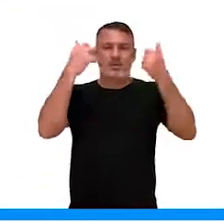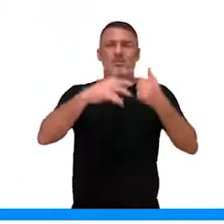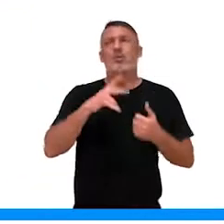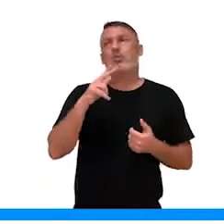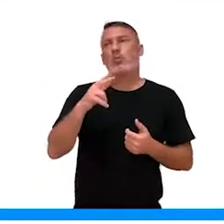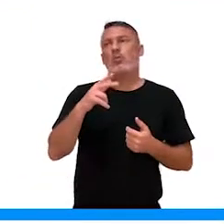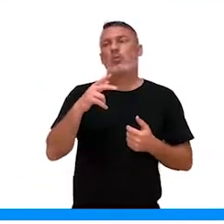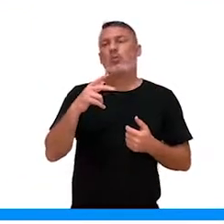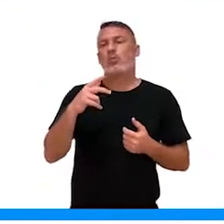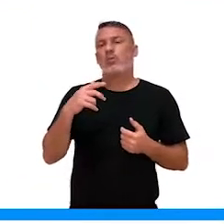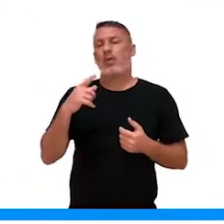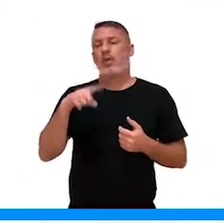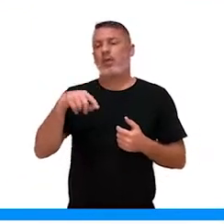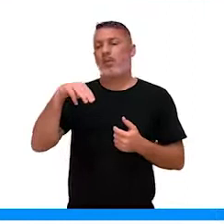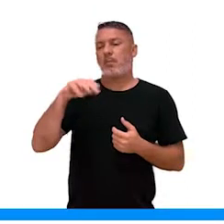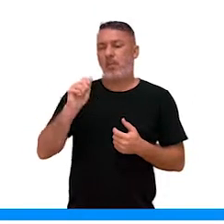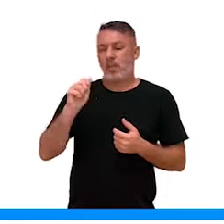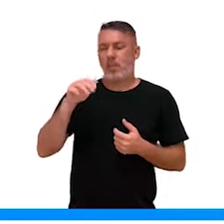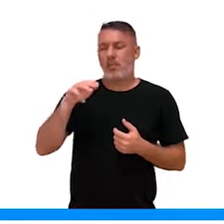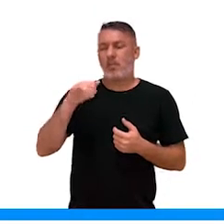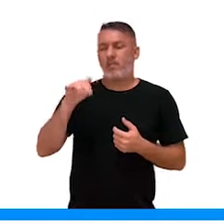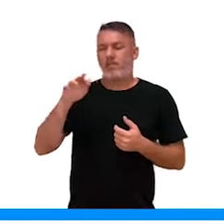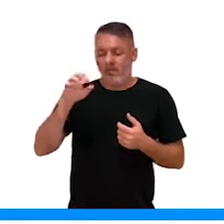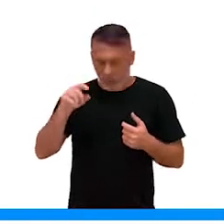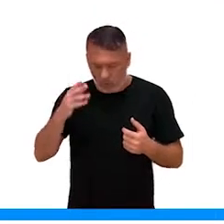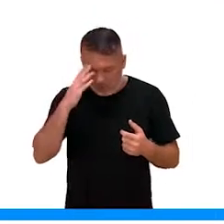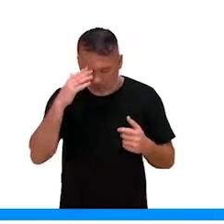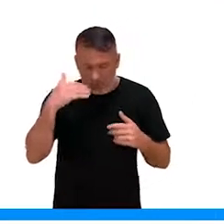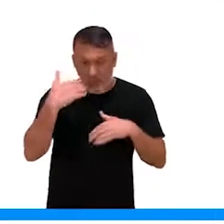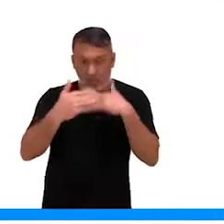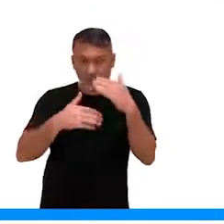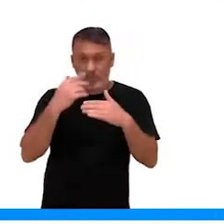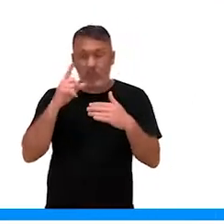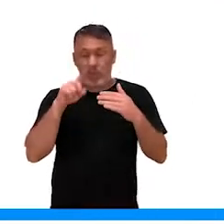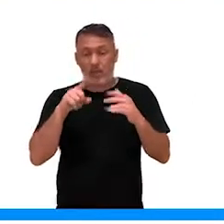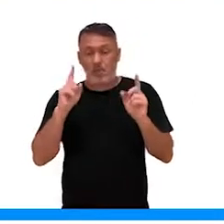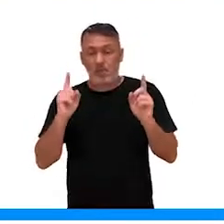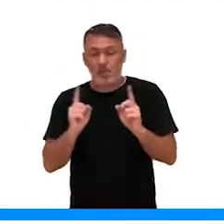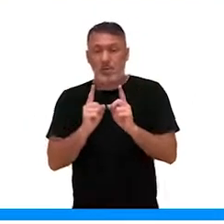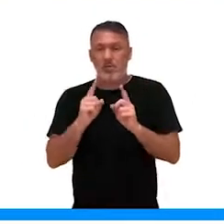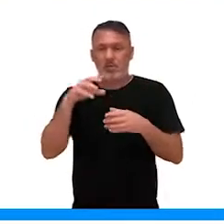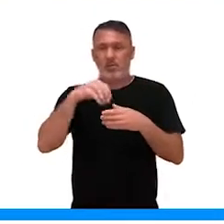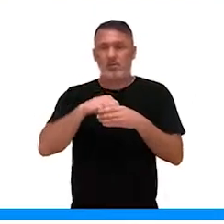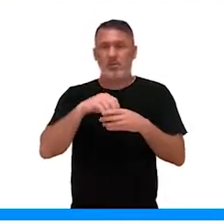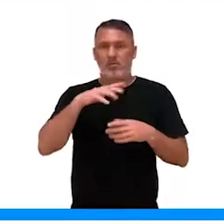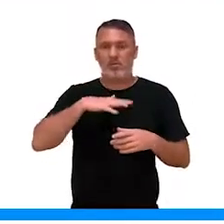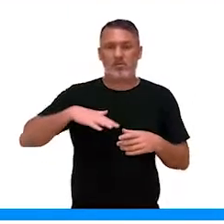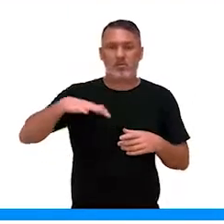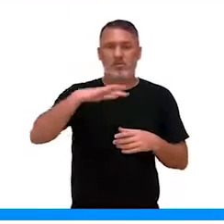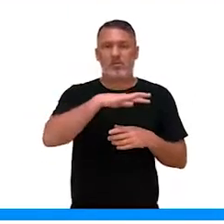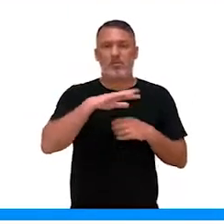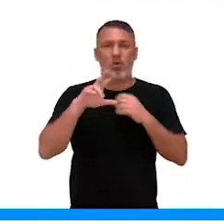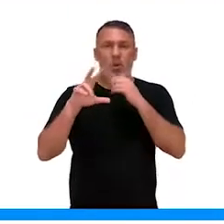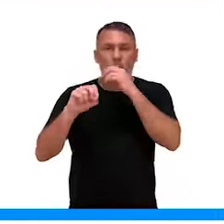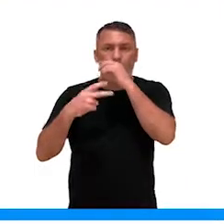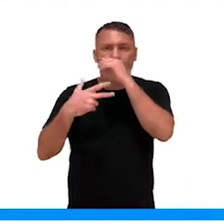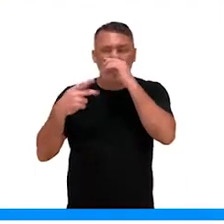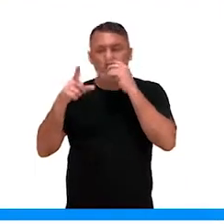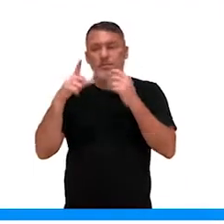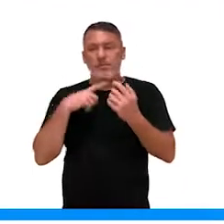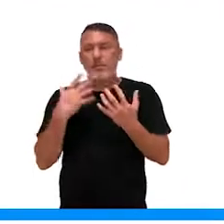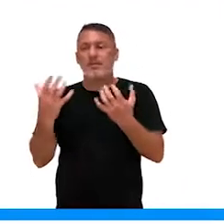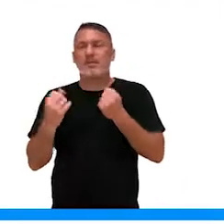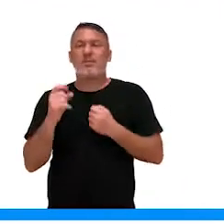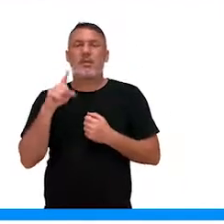mulheres, como nós mamíferos, Como o nosso desenvolvimento ele é muito pequeno na fase de ovo, porque a gente